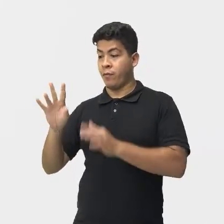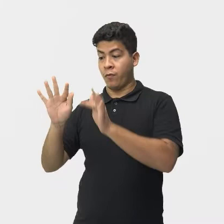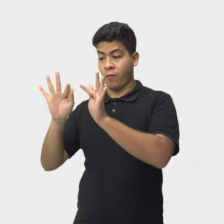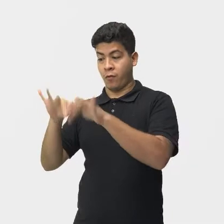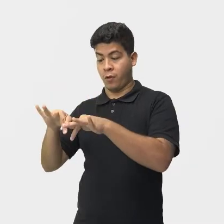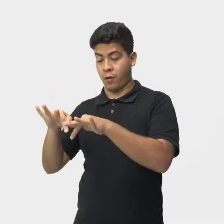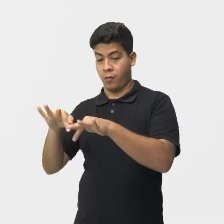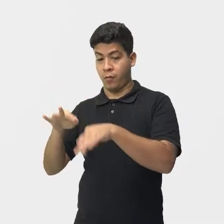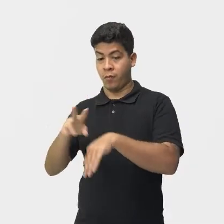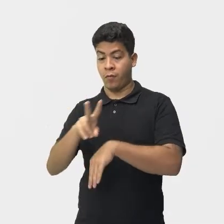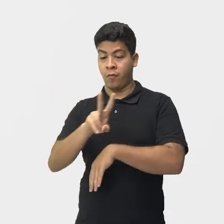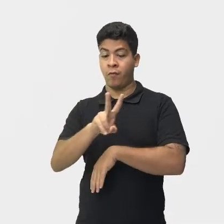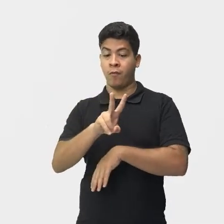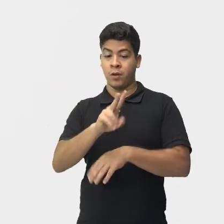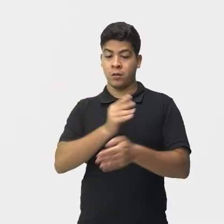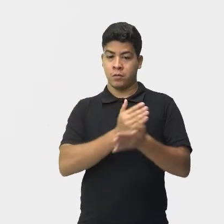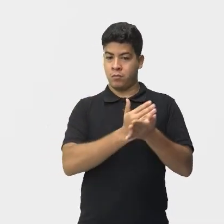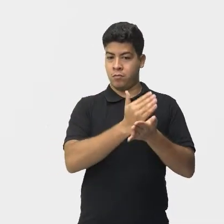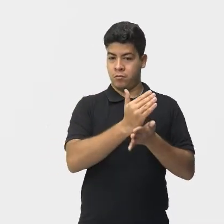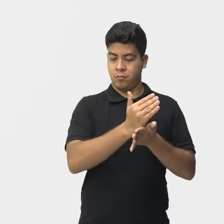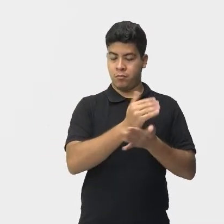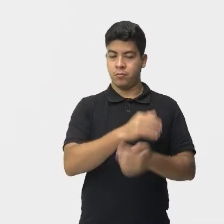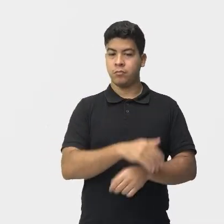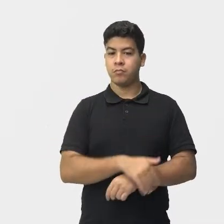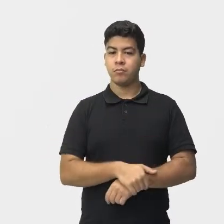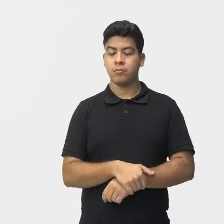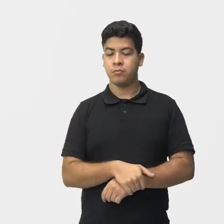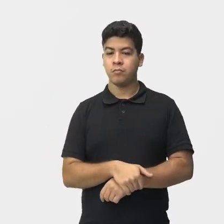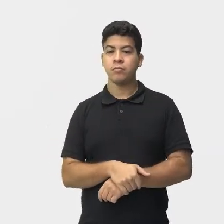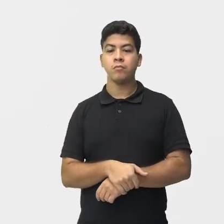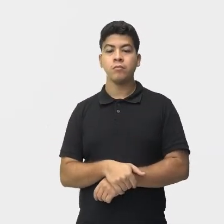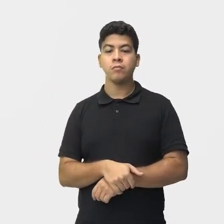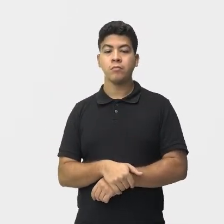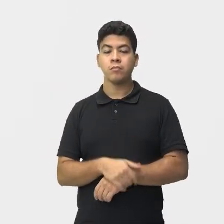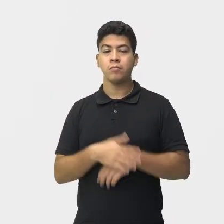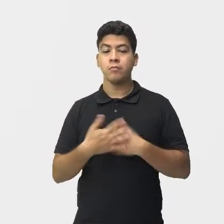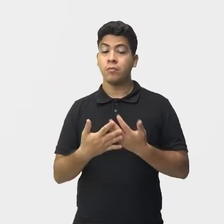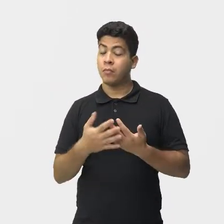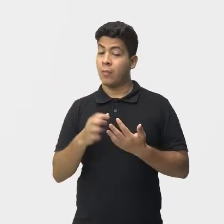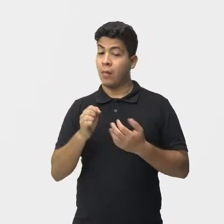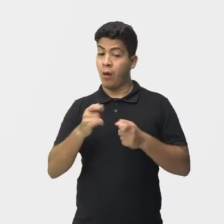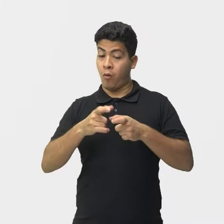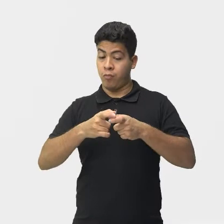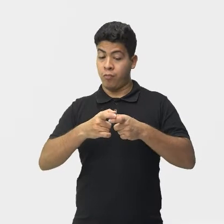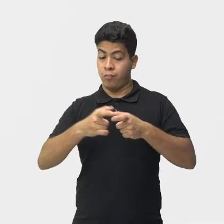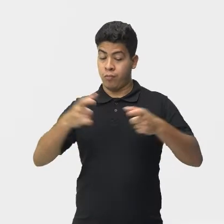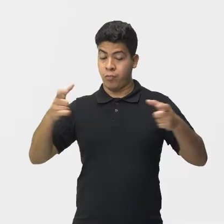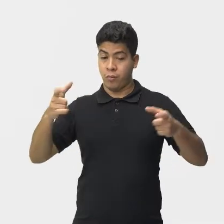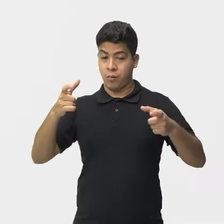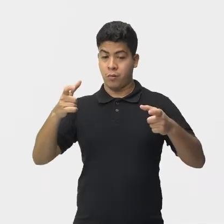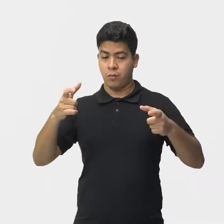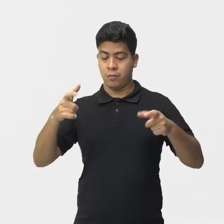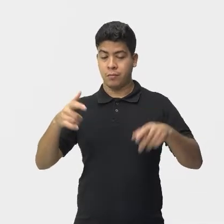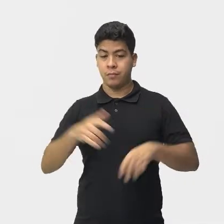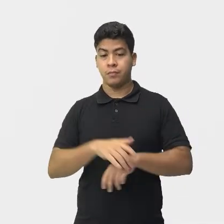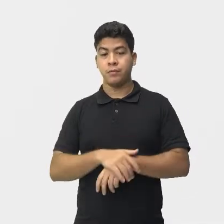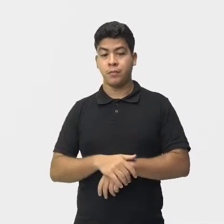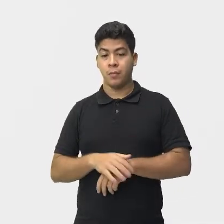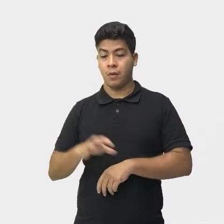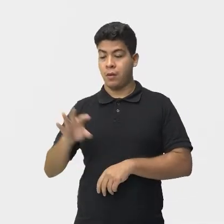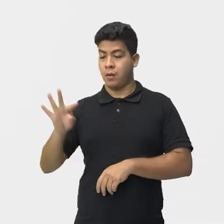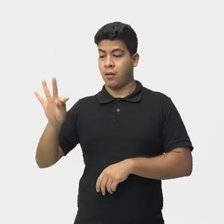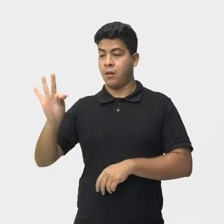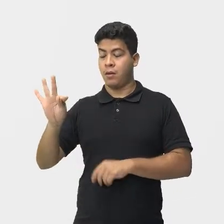a variação do volume. E aí aqui, ó, aquilo que eu falei, no caso de uma expansão, ou seja, de um aumento de volume, o trabalho